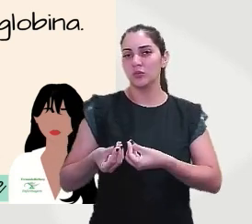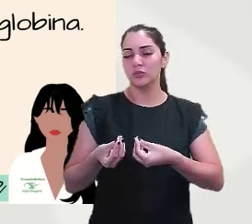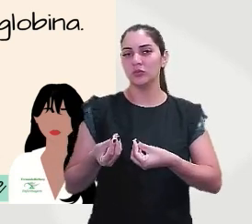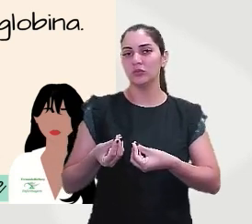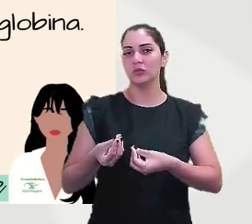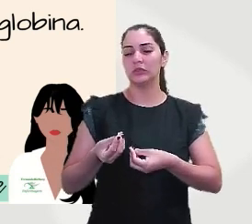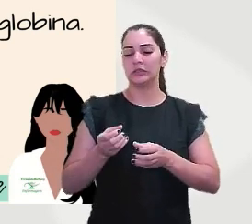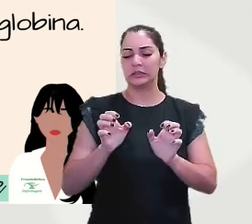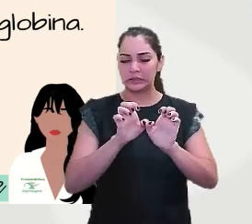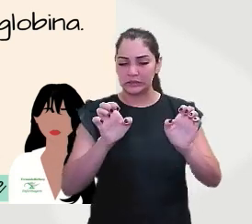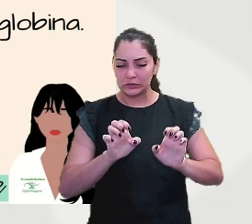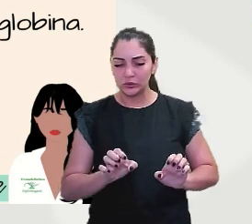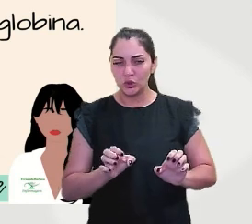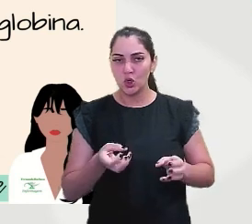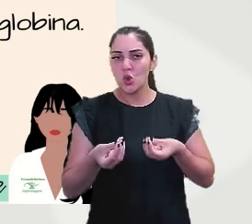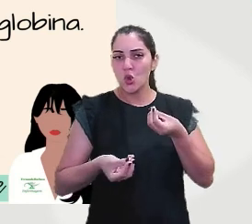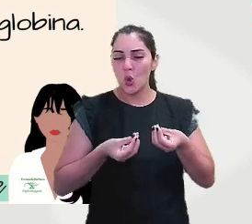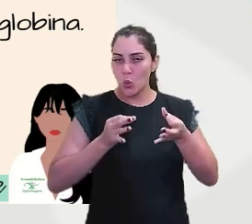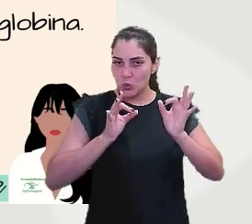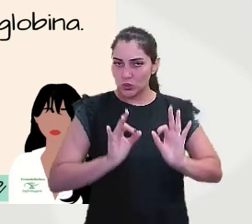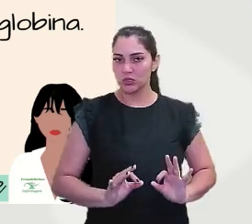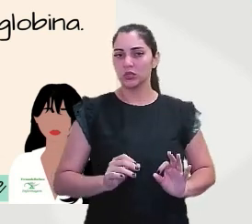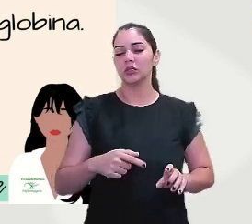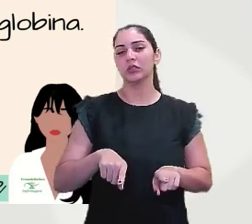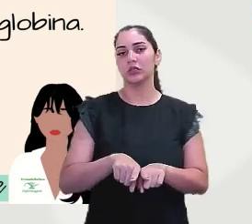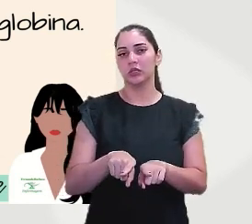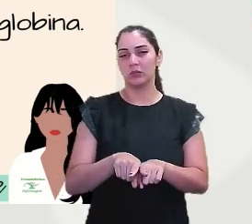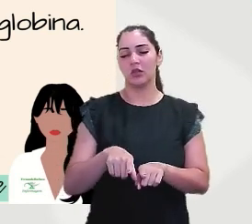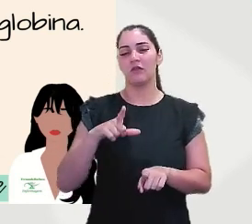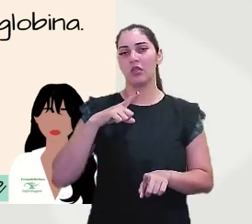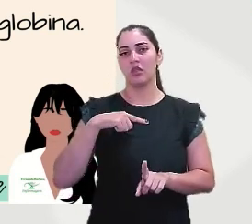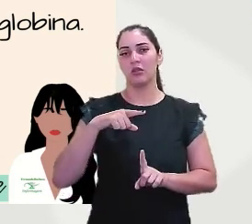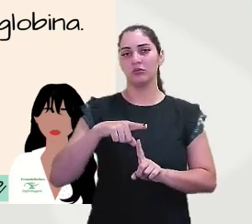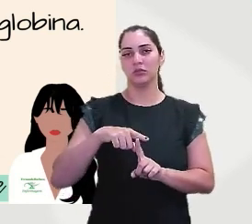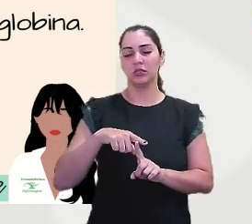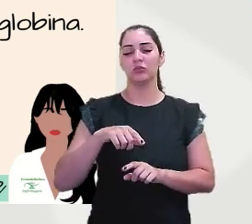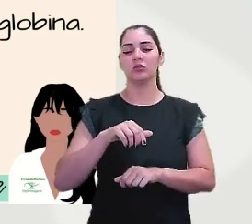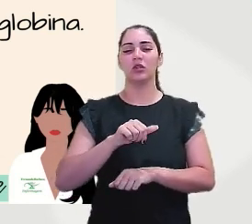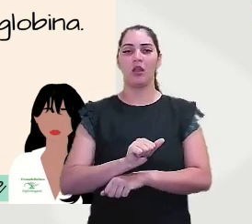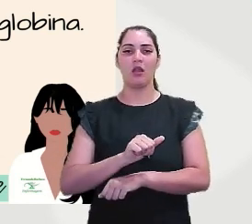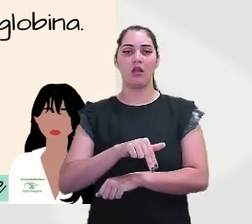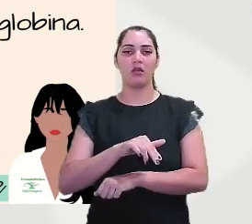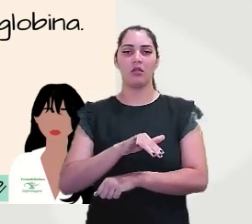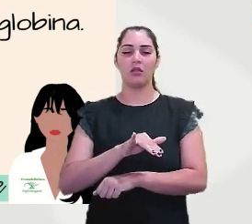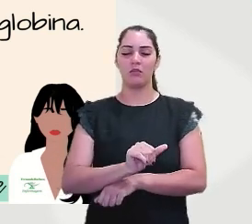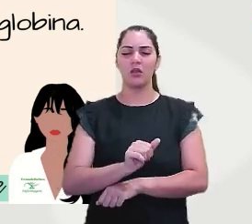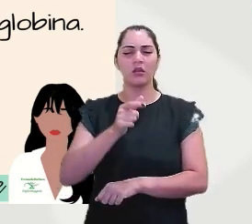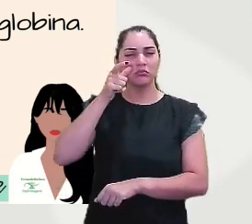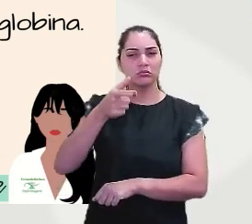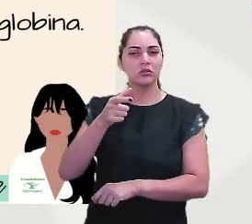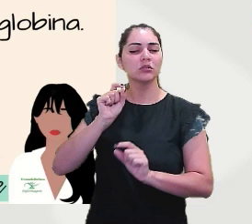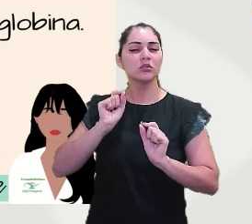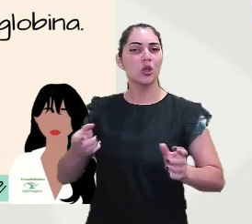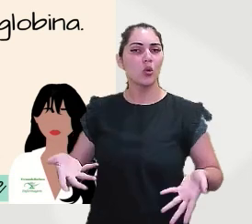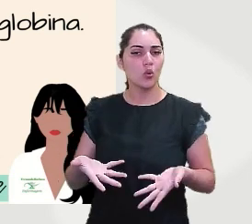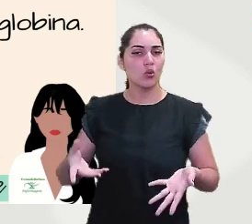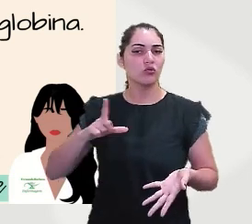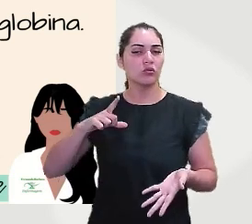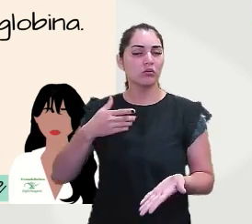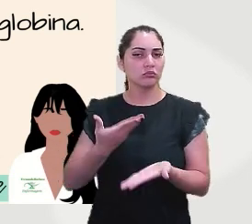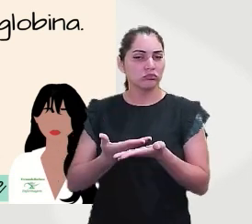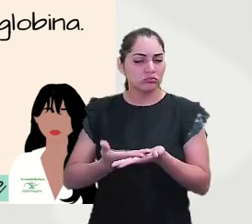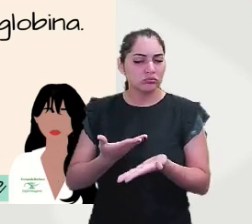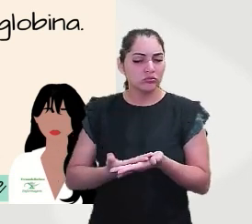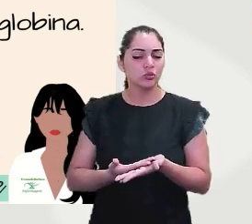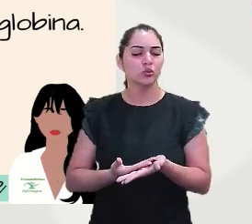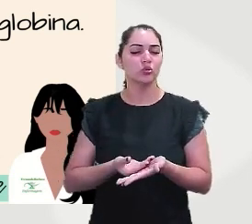sua estrutura como ela deveria ter, isso também vai levar a um tipo de anemia. E é interessante que hoje já existem estudos